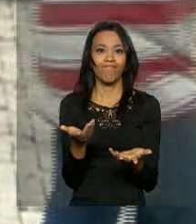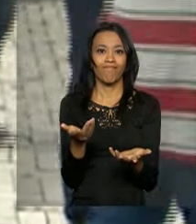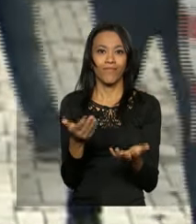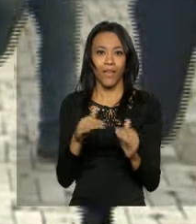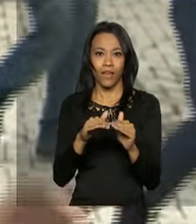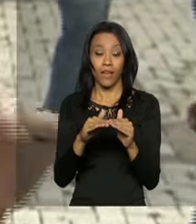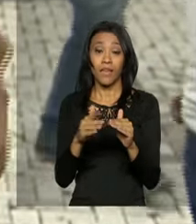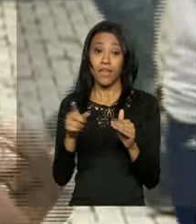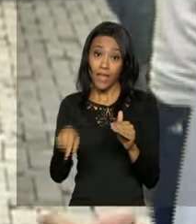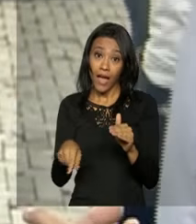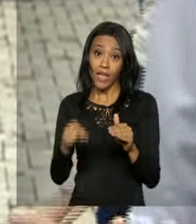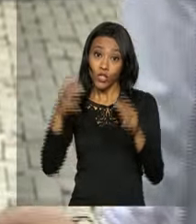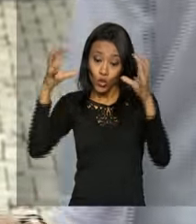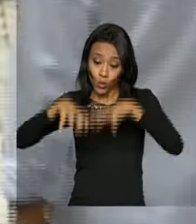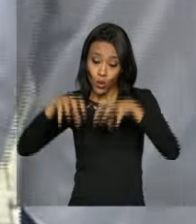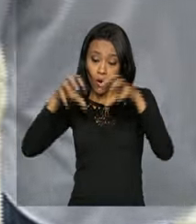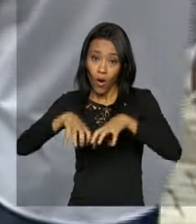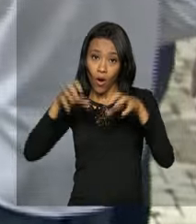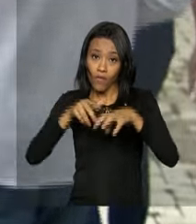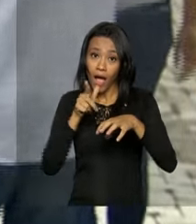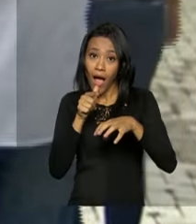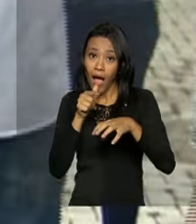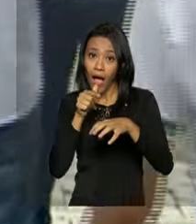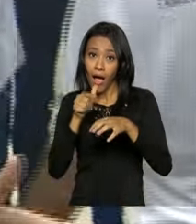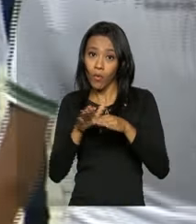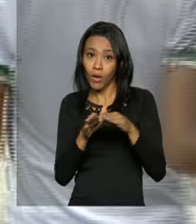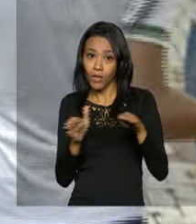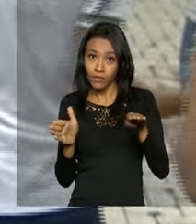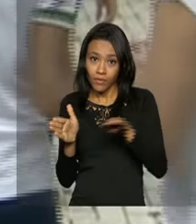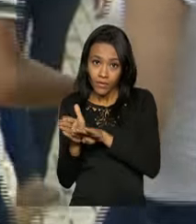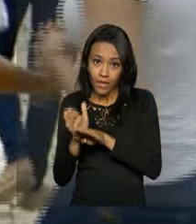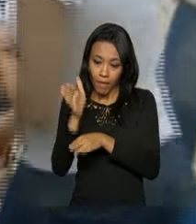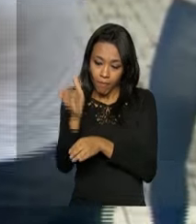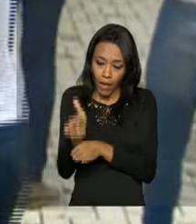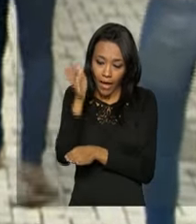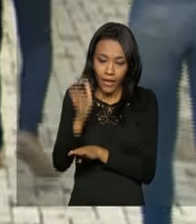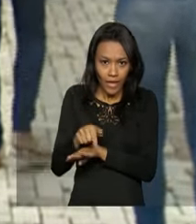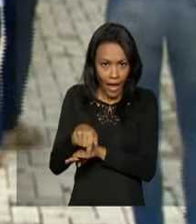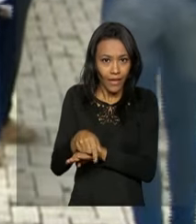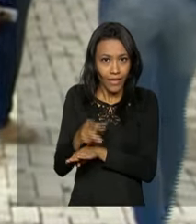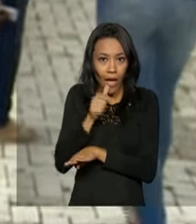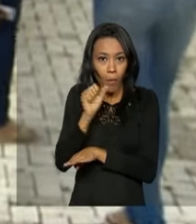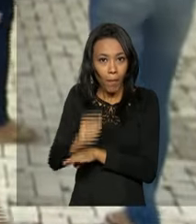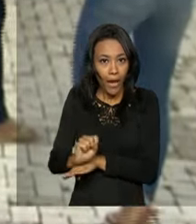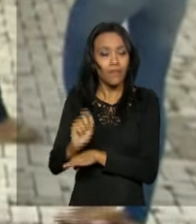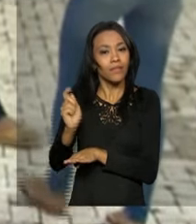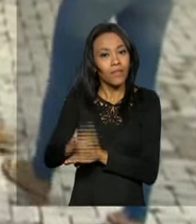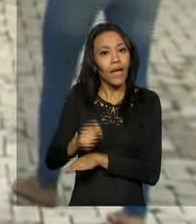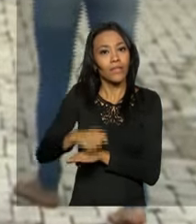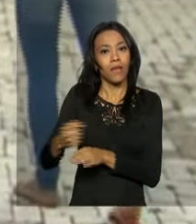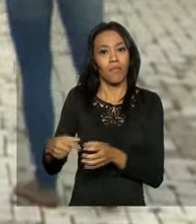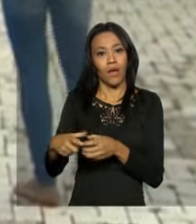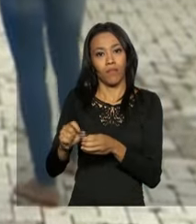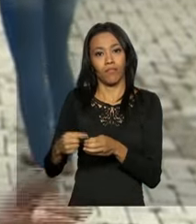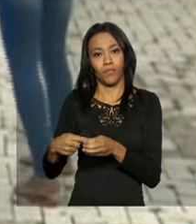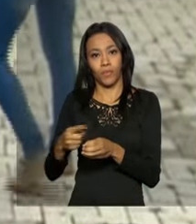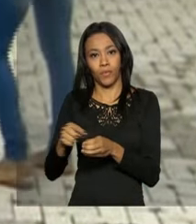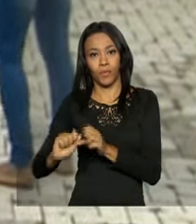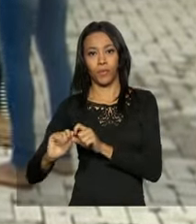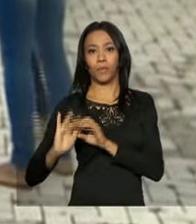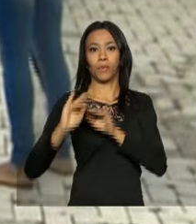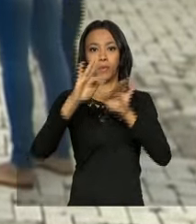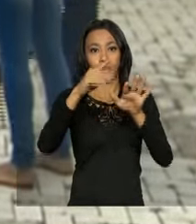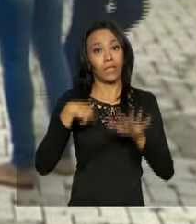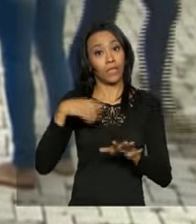piso. E aí quando chove, acumula água nesses cantos e até aí o mosquito pode se reproduzir. Então temos que ter cuidado também para